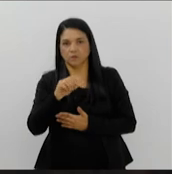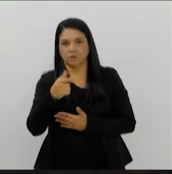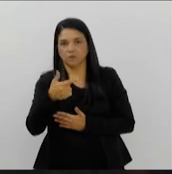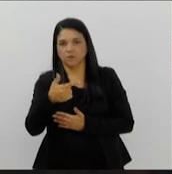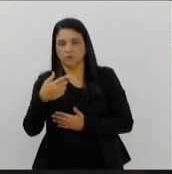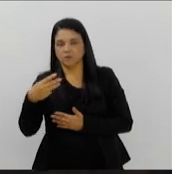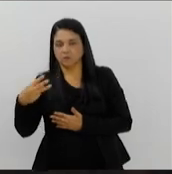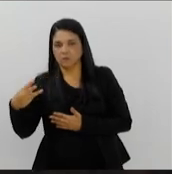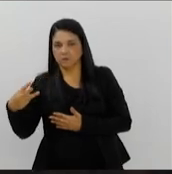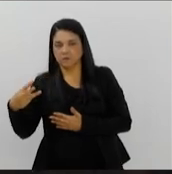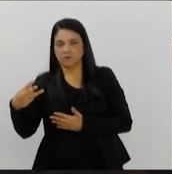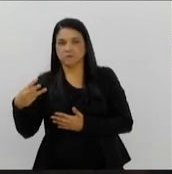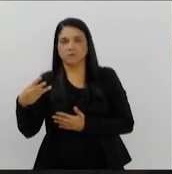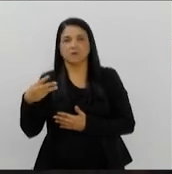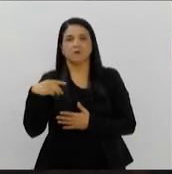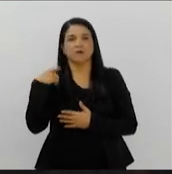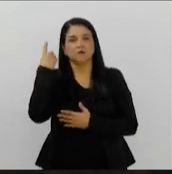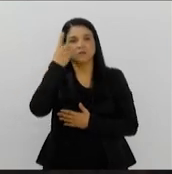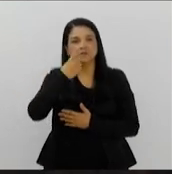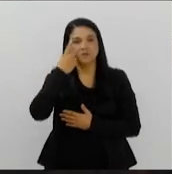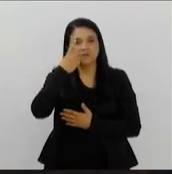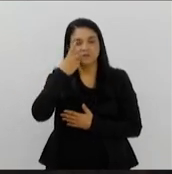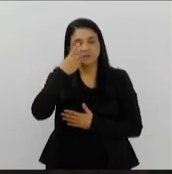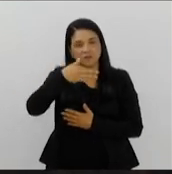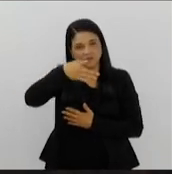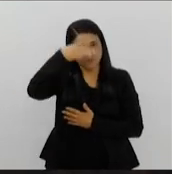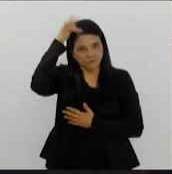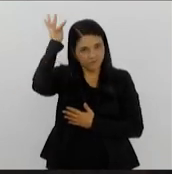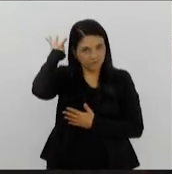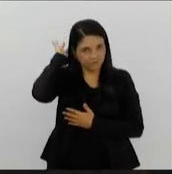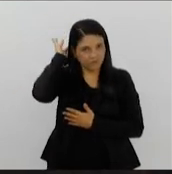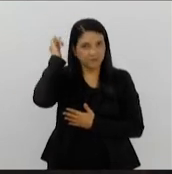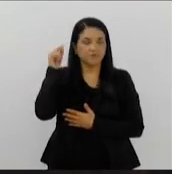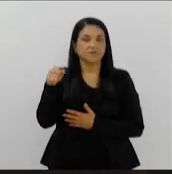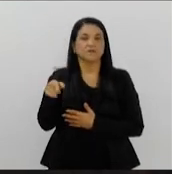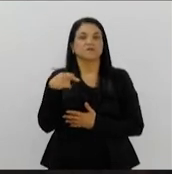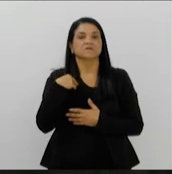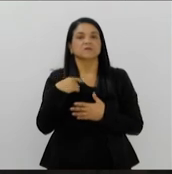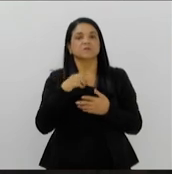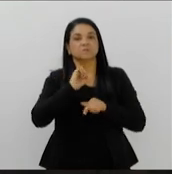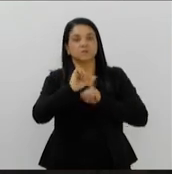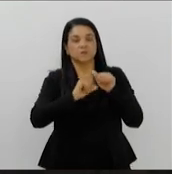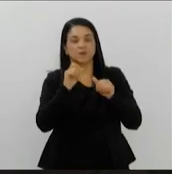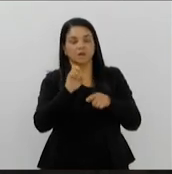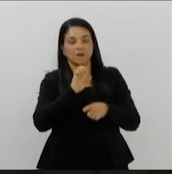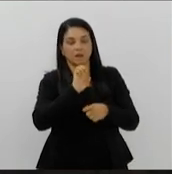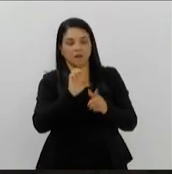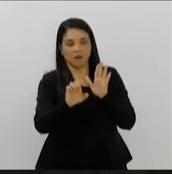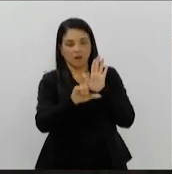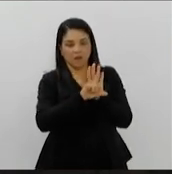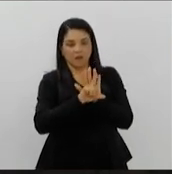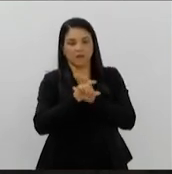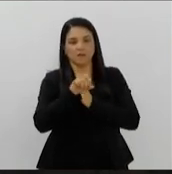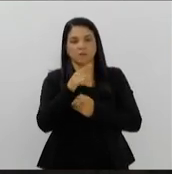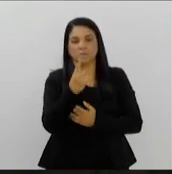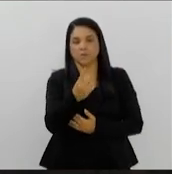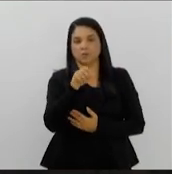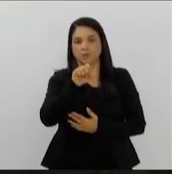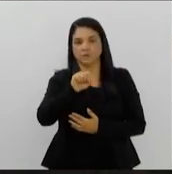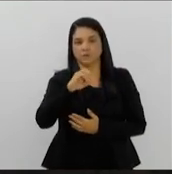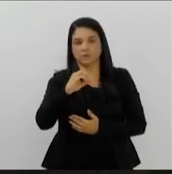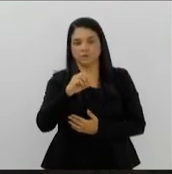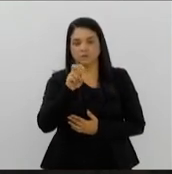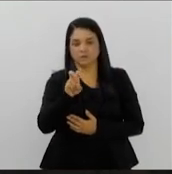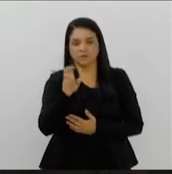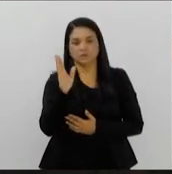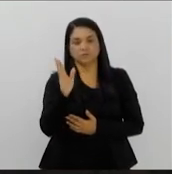1886, de 2023, de autoria do deputado Fred Pacheco, que altera a Lei Estadual número 1805, de 27 de